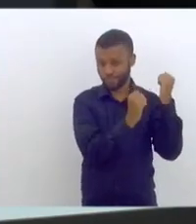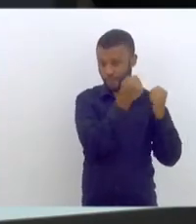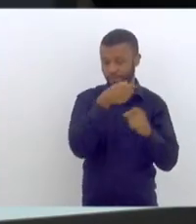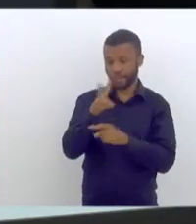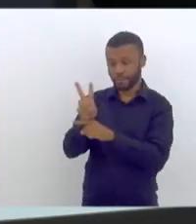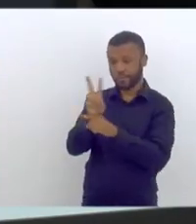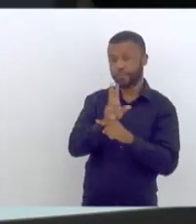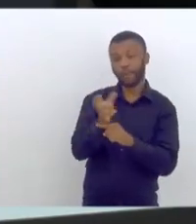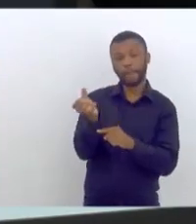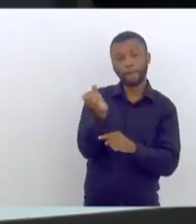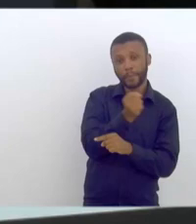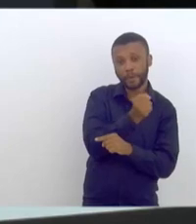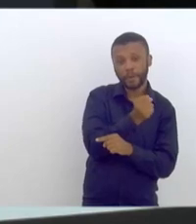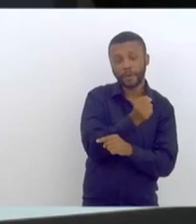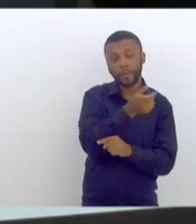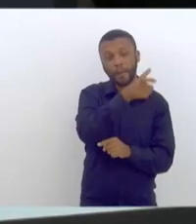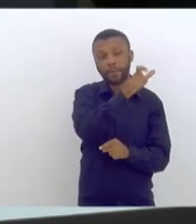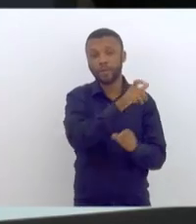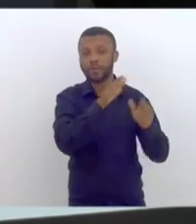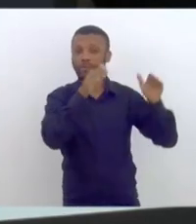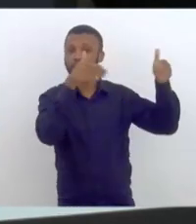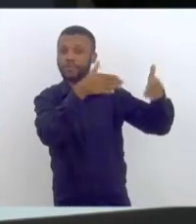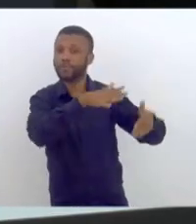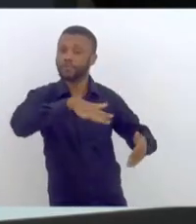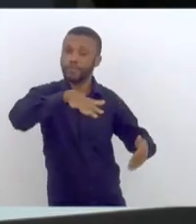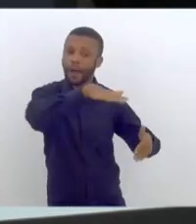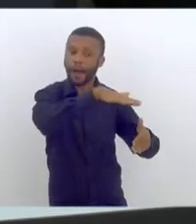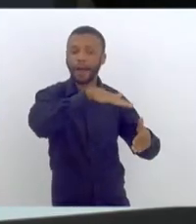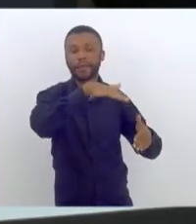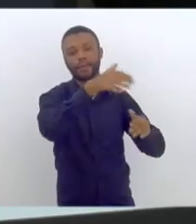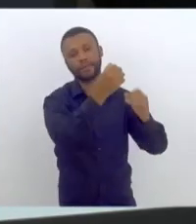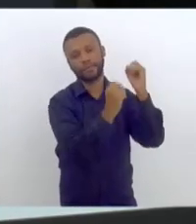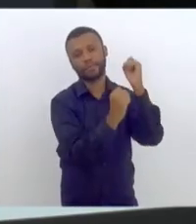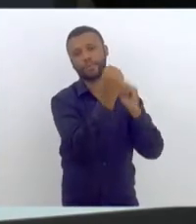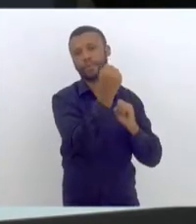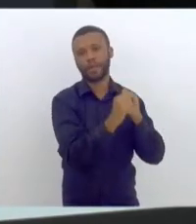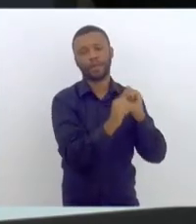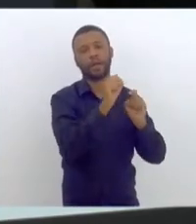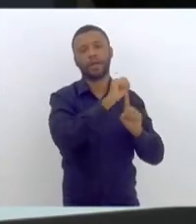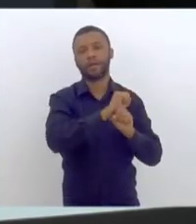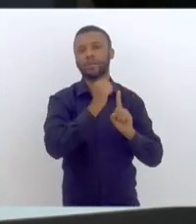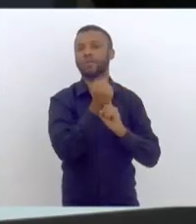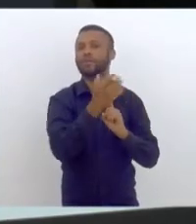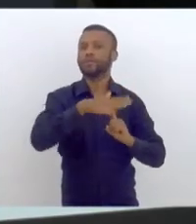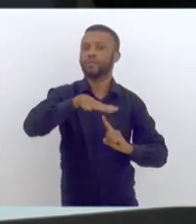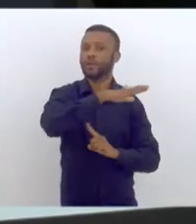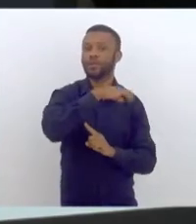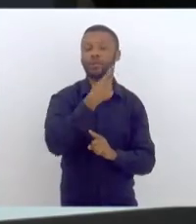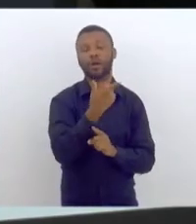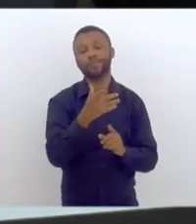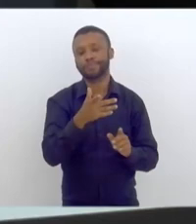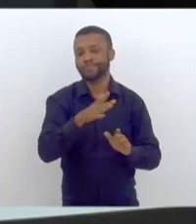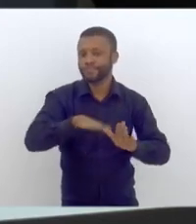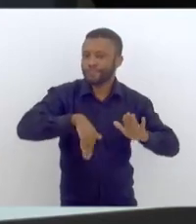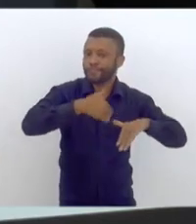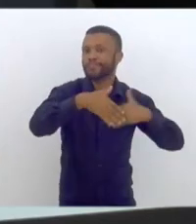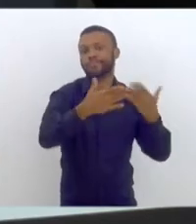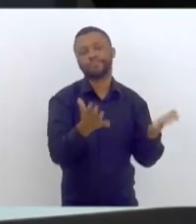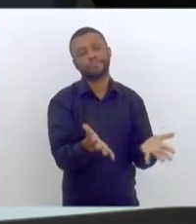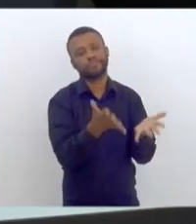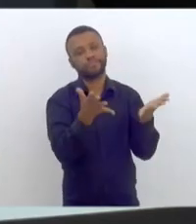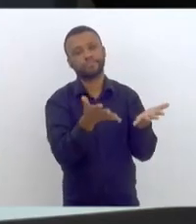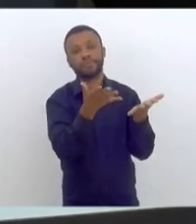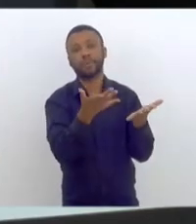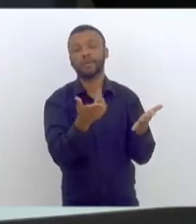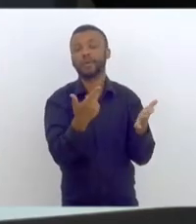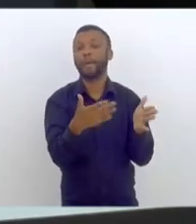empréstimo é uma pessoa específica de um segmento Empresarial e social que a gente busca desenvolver né que ao menos